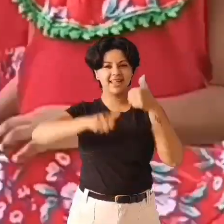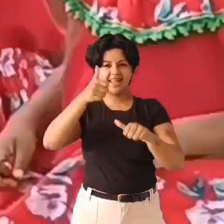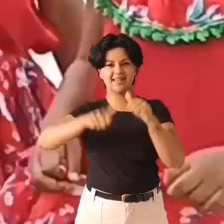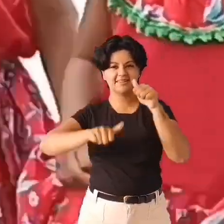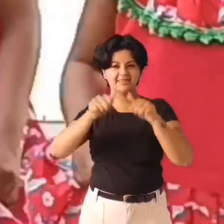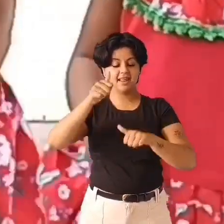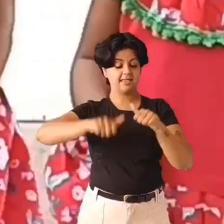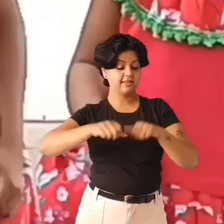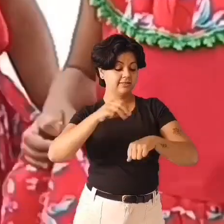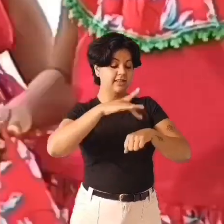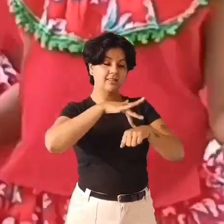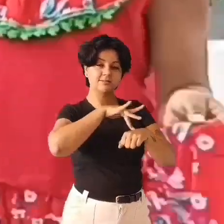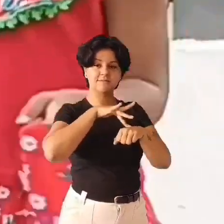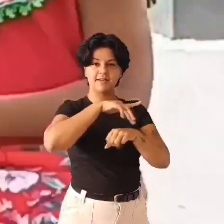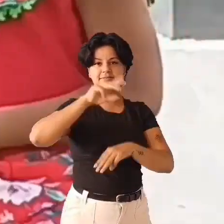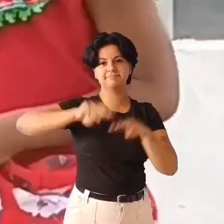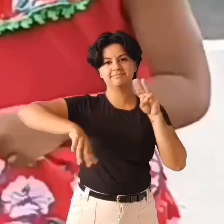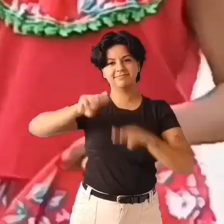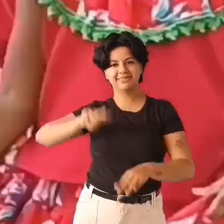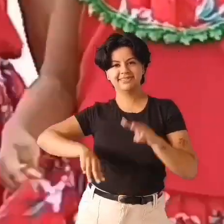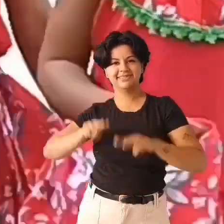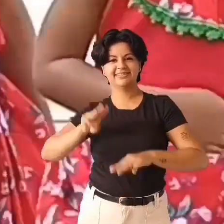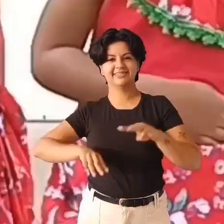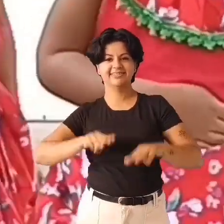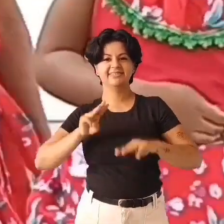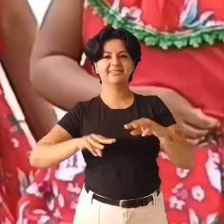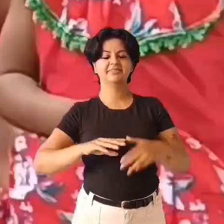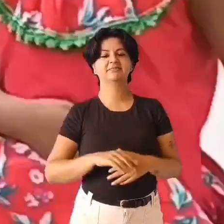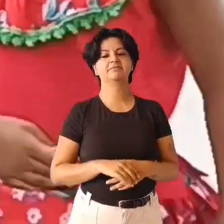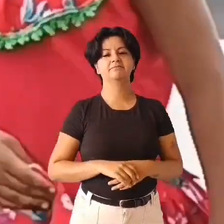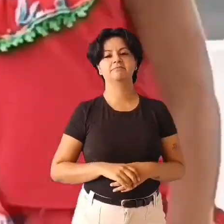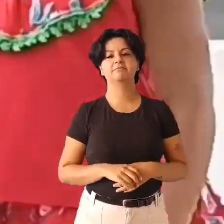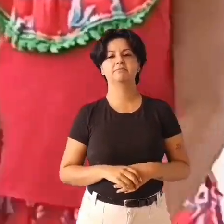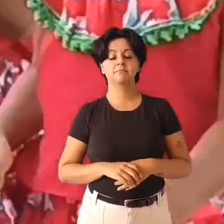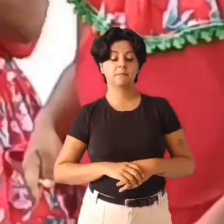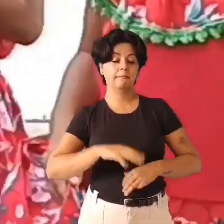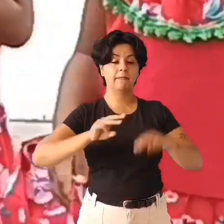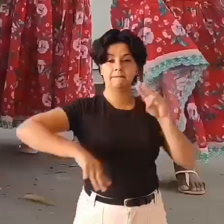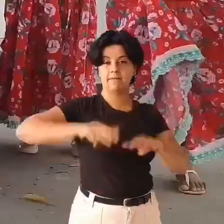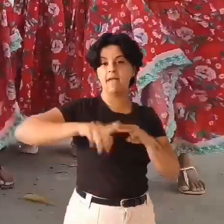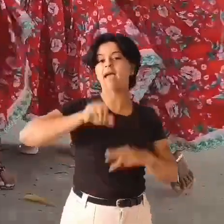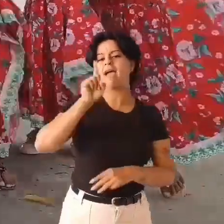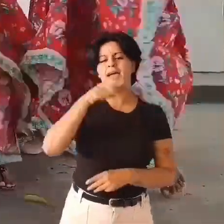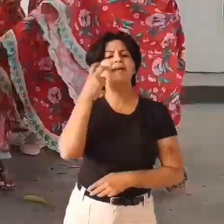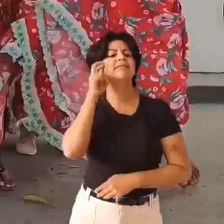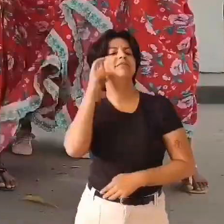minha qualidade na dança do Marabaixo.